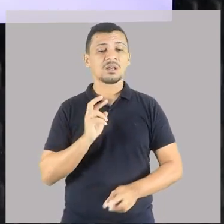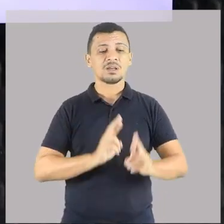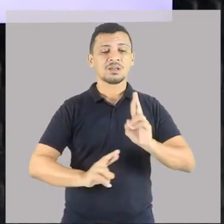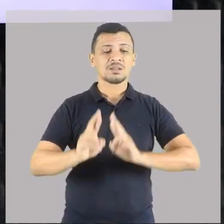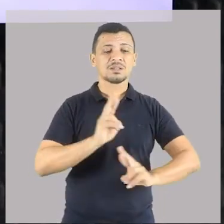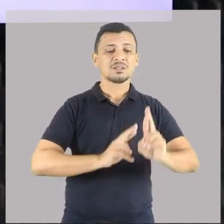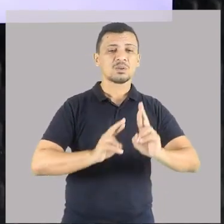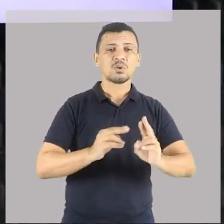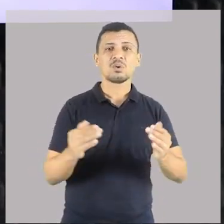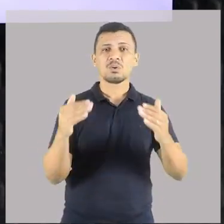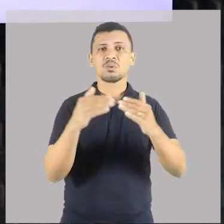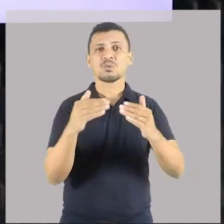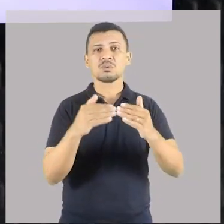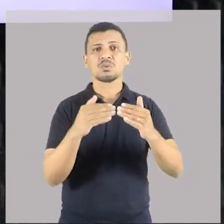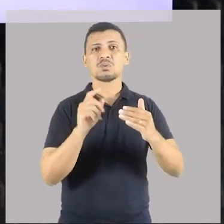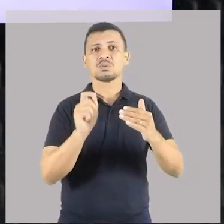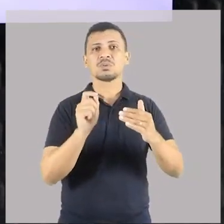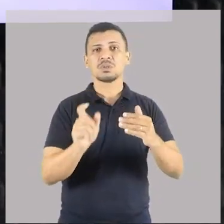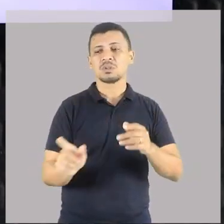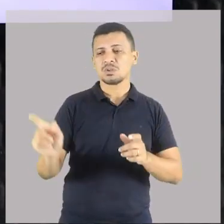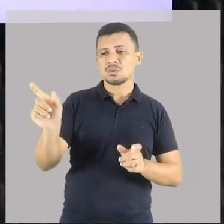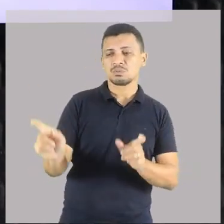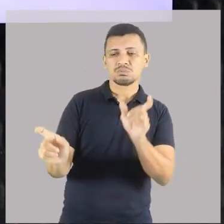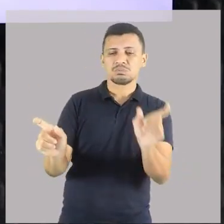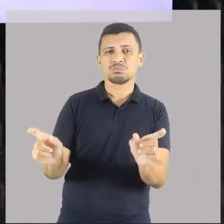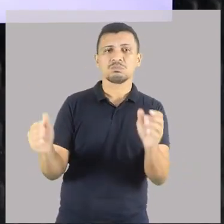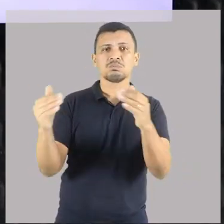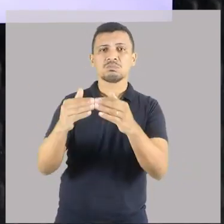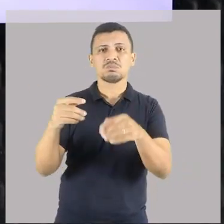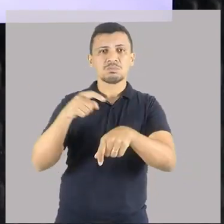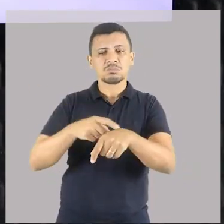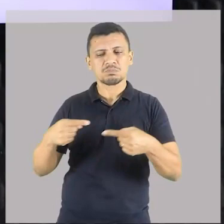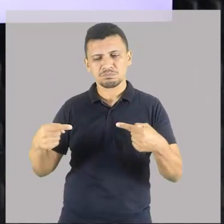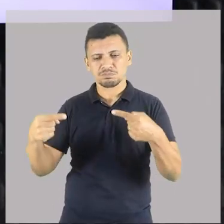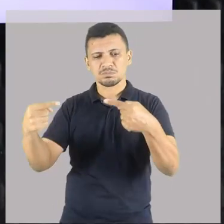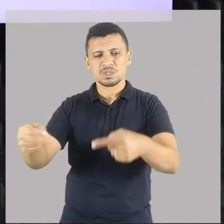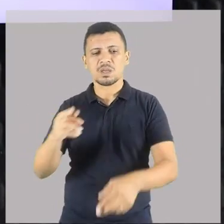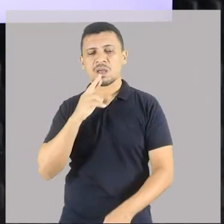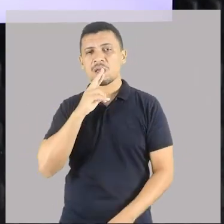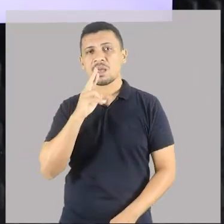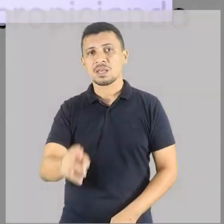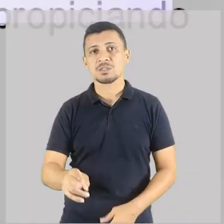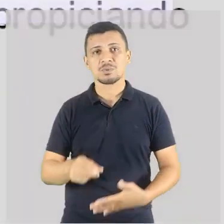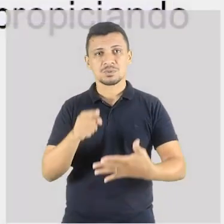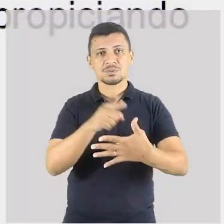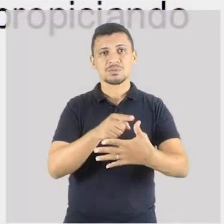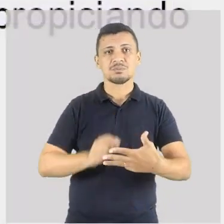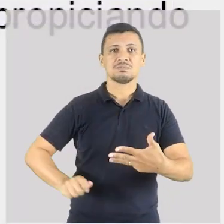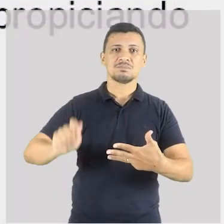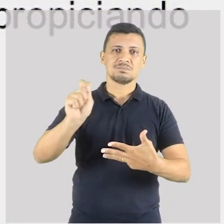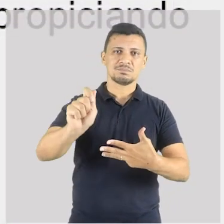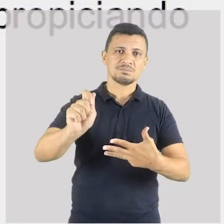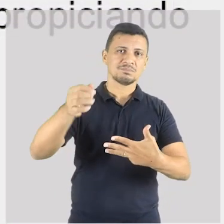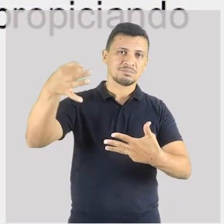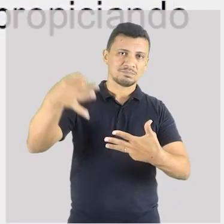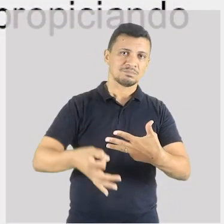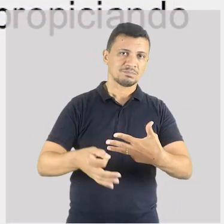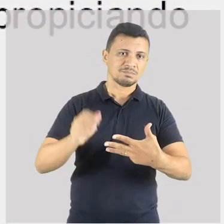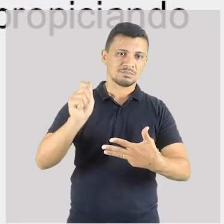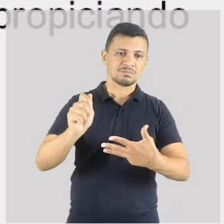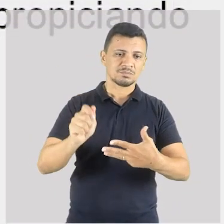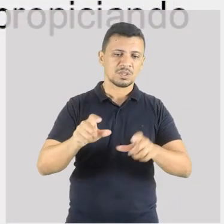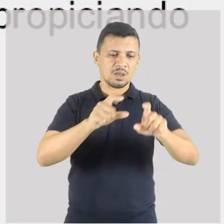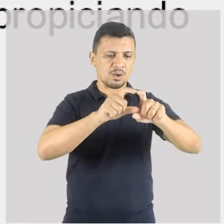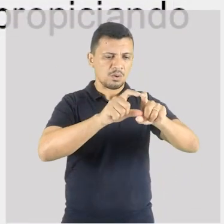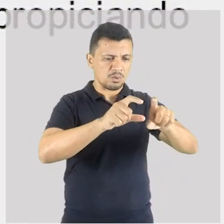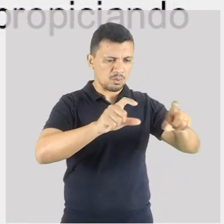nós temos associados os dois aspectos ao mesmo tempo. Então, a opção correta aí nós teríamos letra A. Ligação de